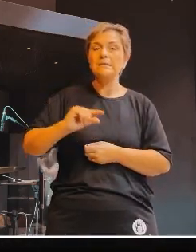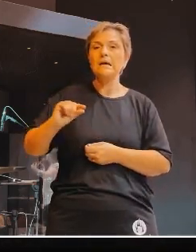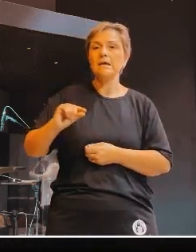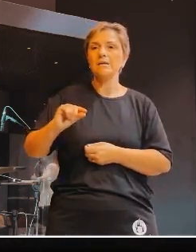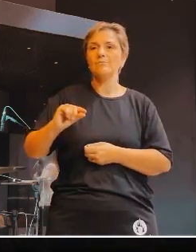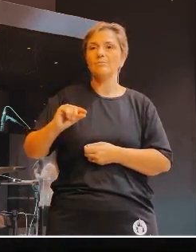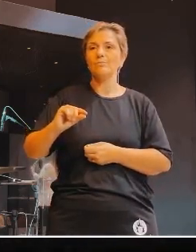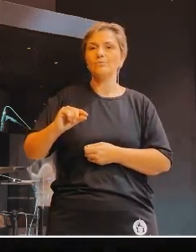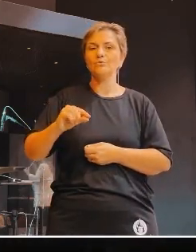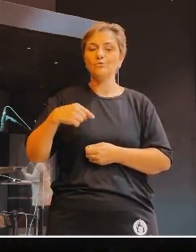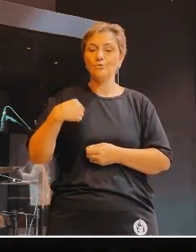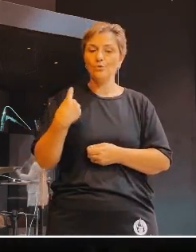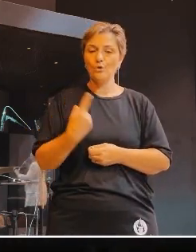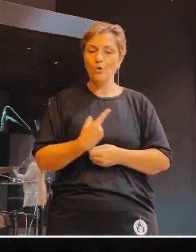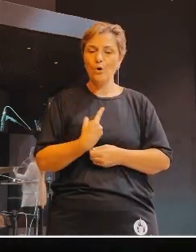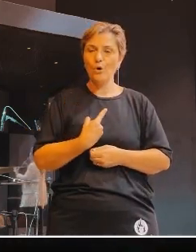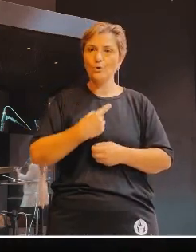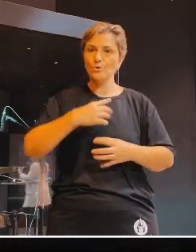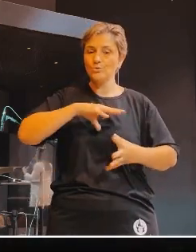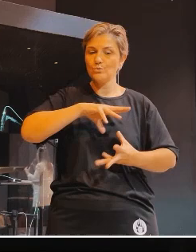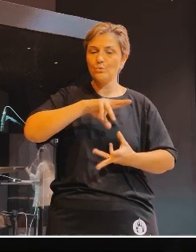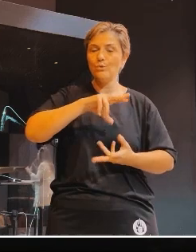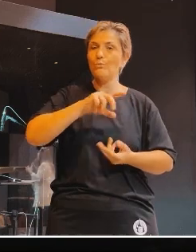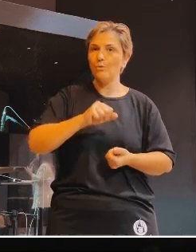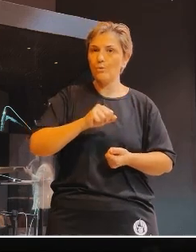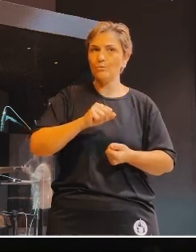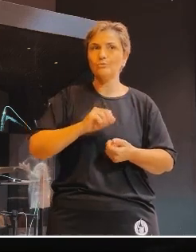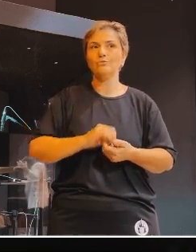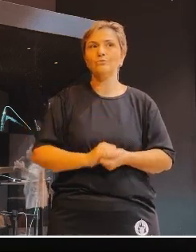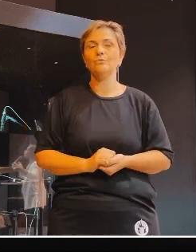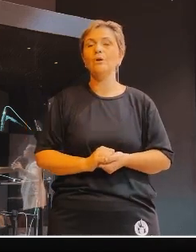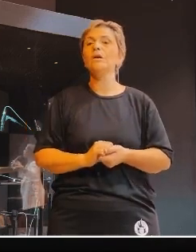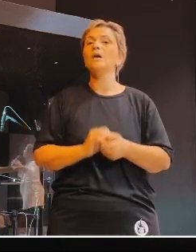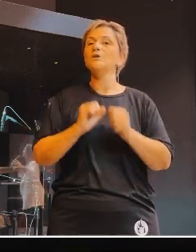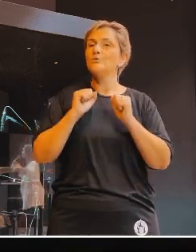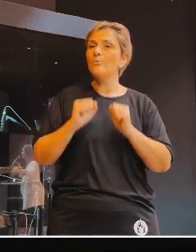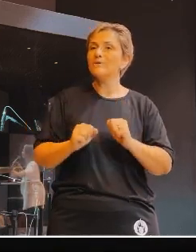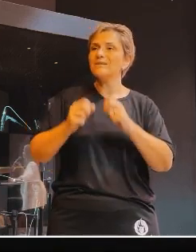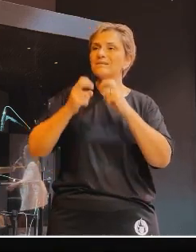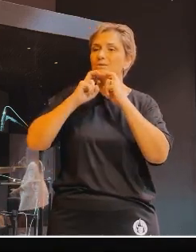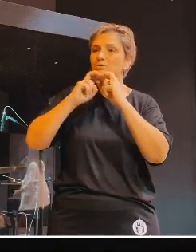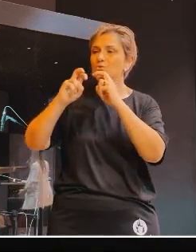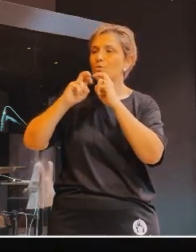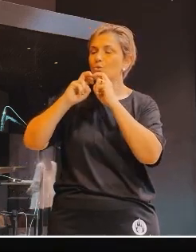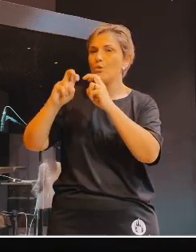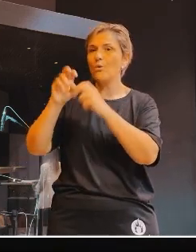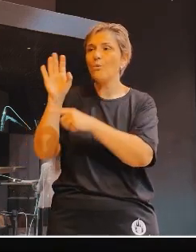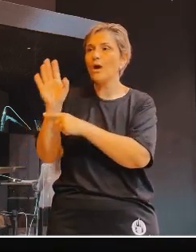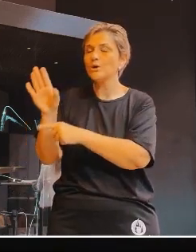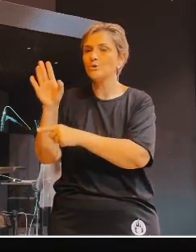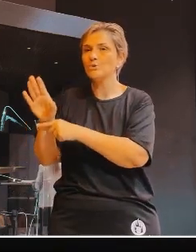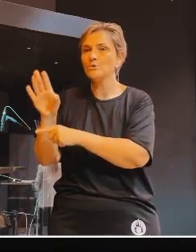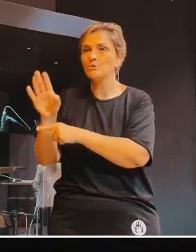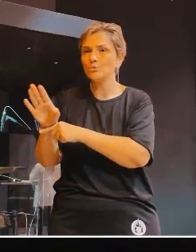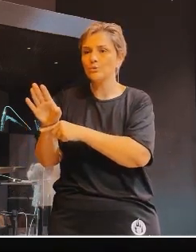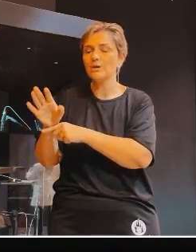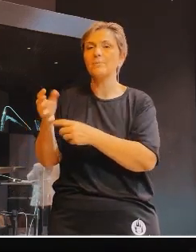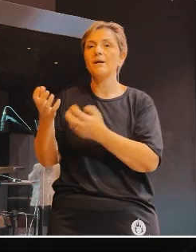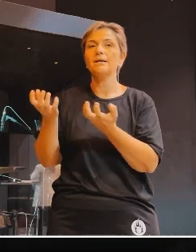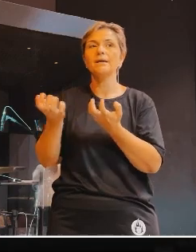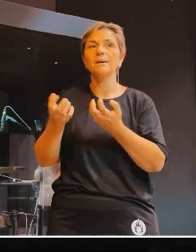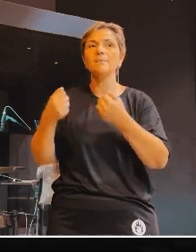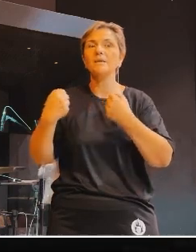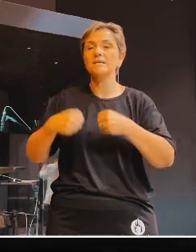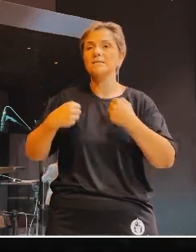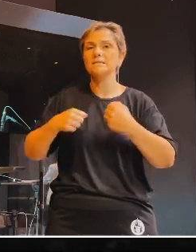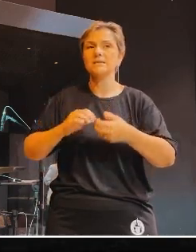do nosso mundinho, para nós podermos ser socorro para aquele que está necessitado. Socorro